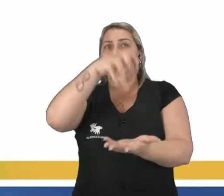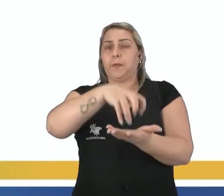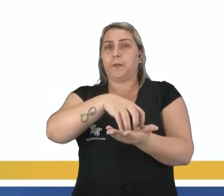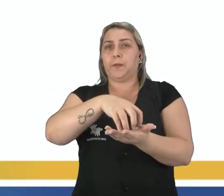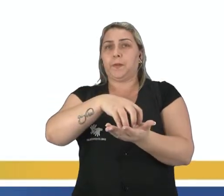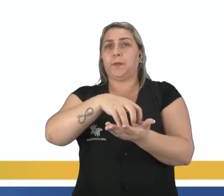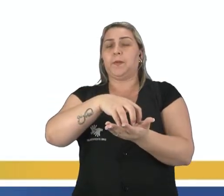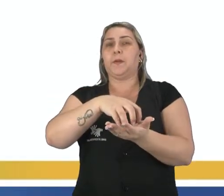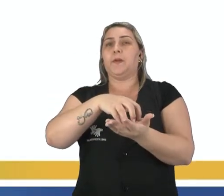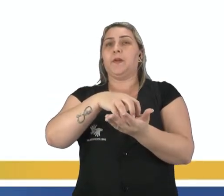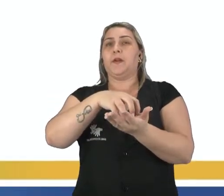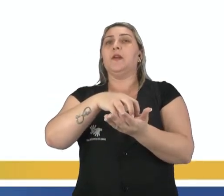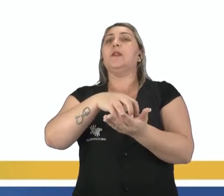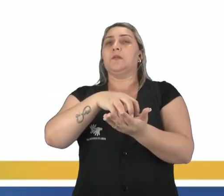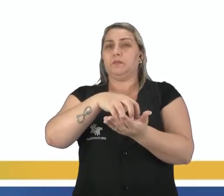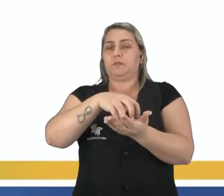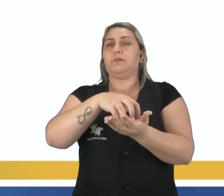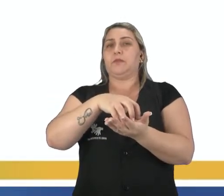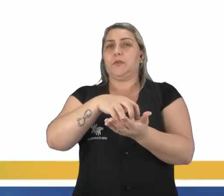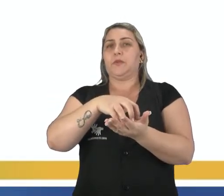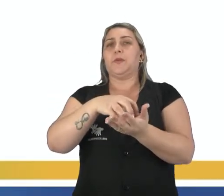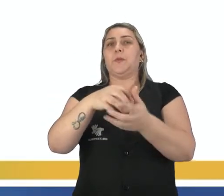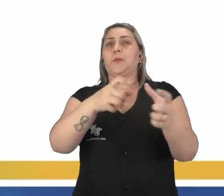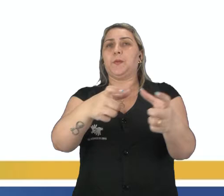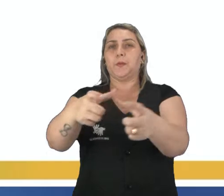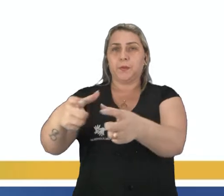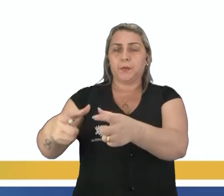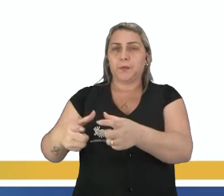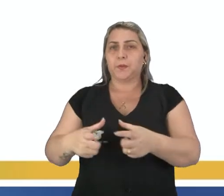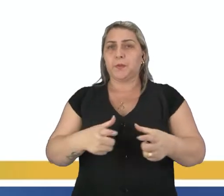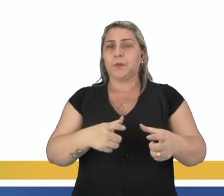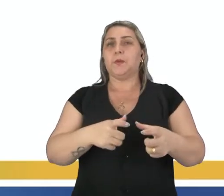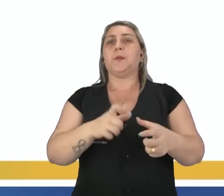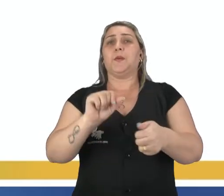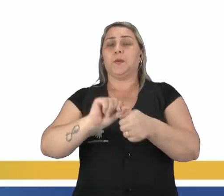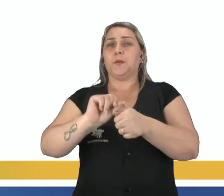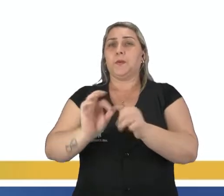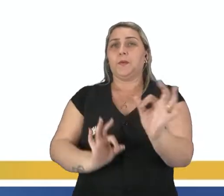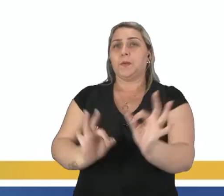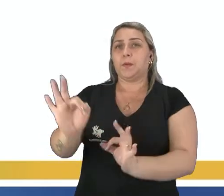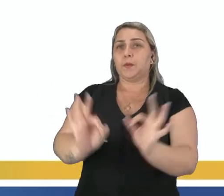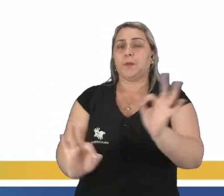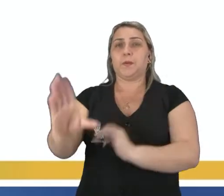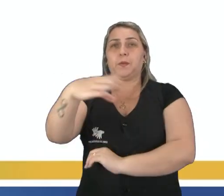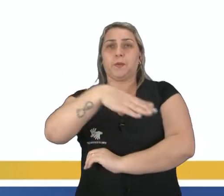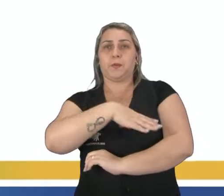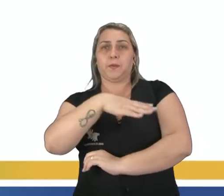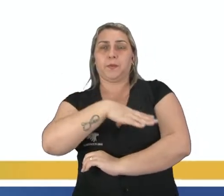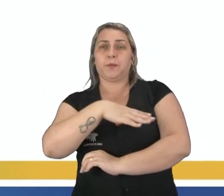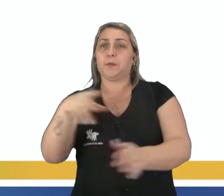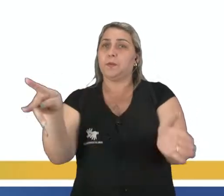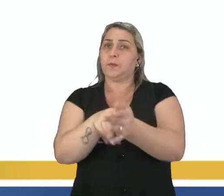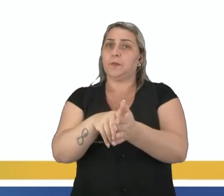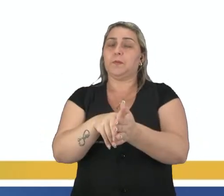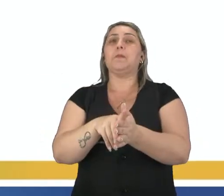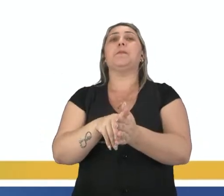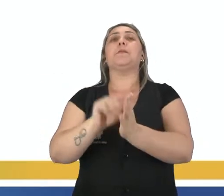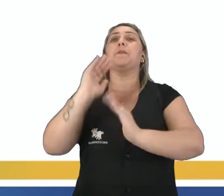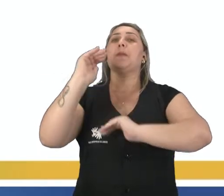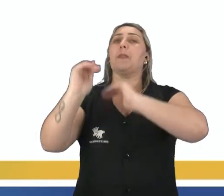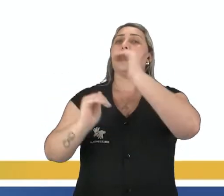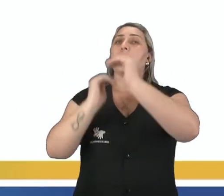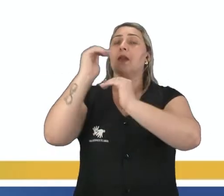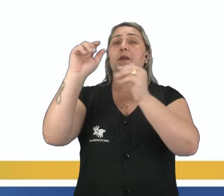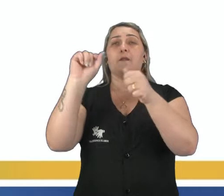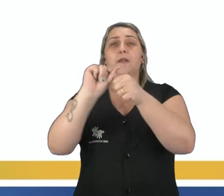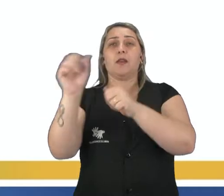concentração espacial, formação de grandes complexos urbanos. Então, esse processo, quando